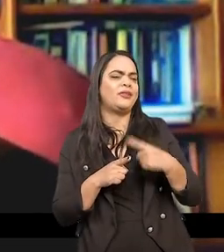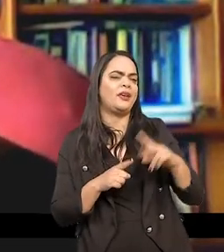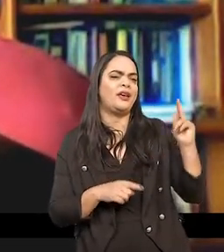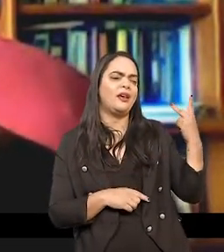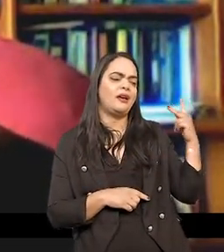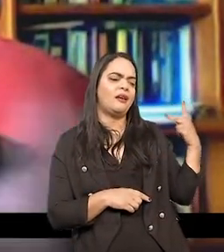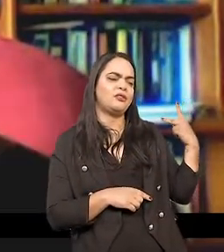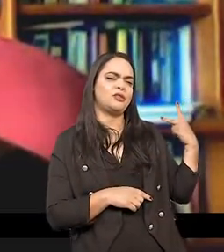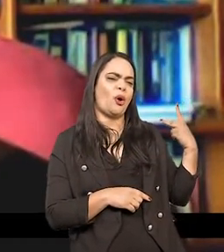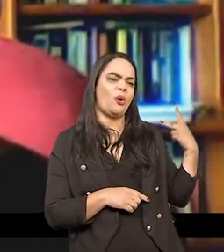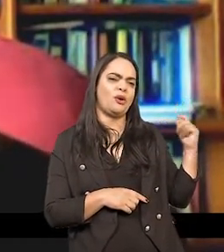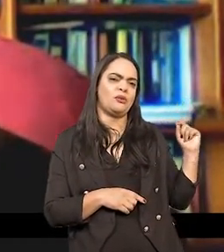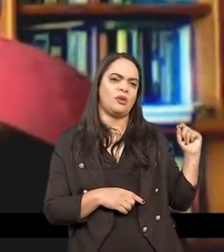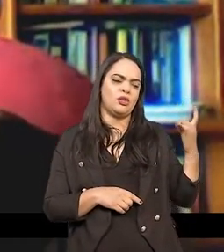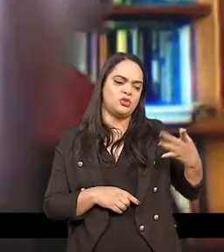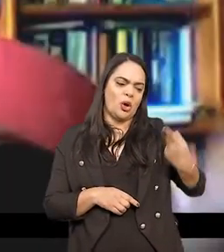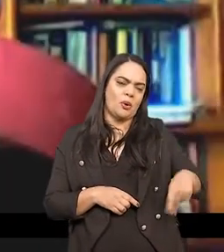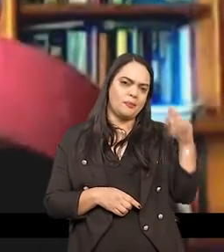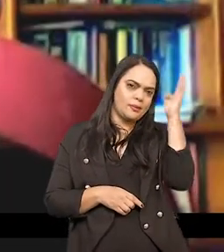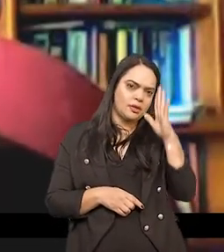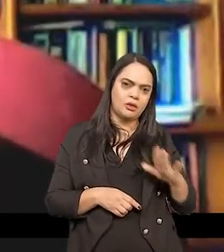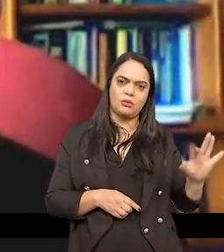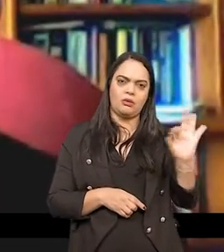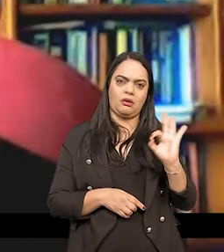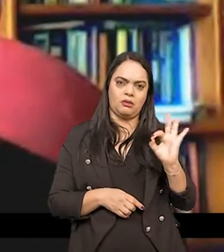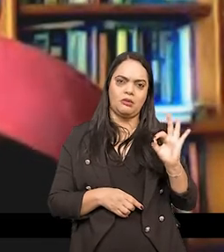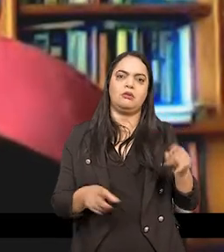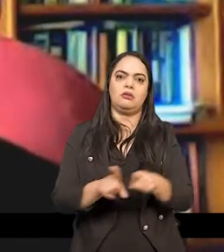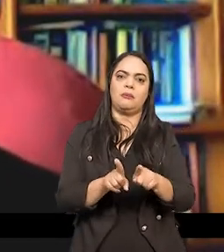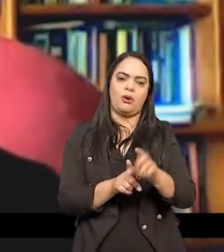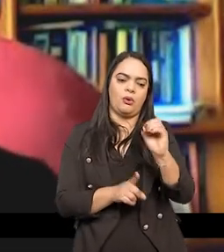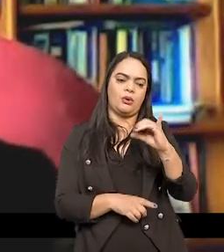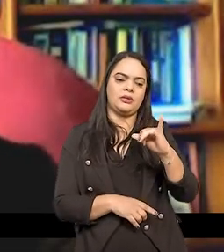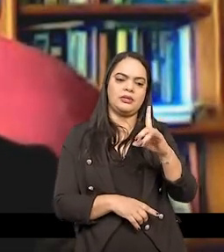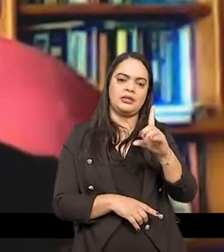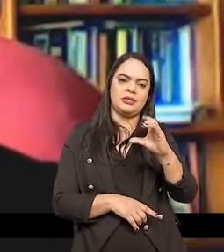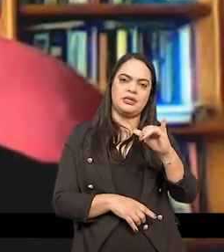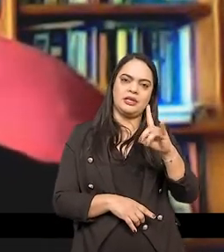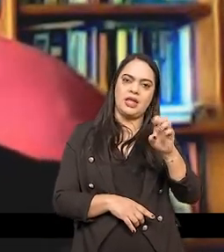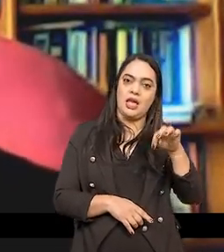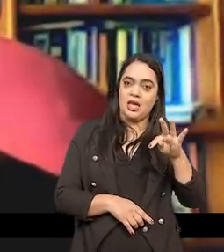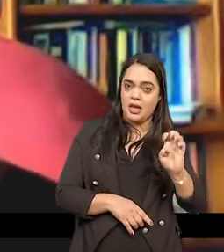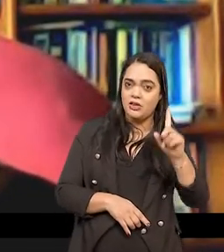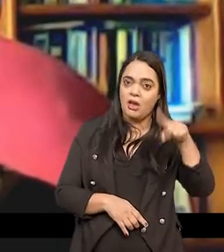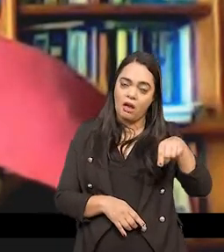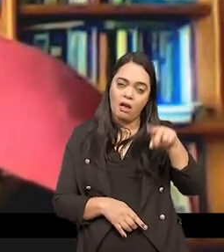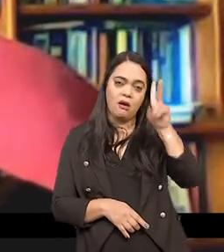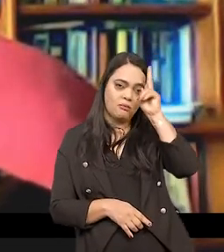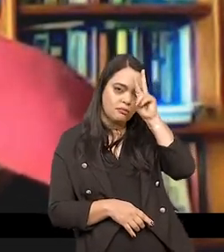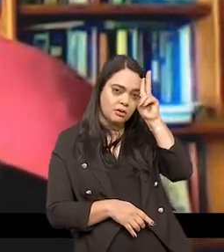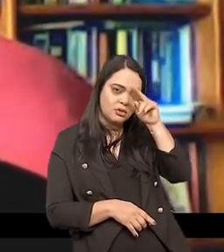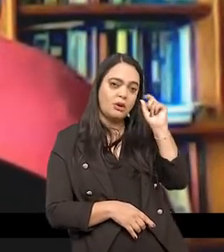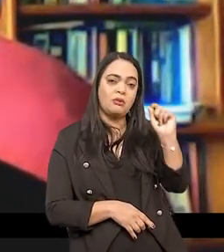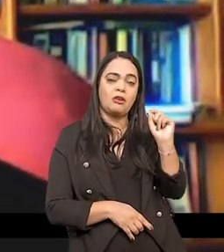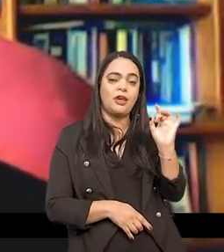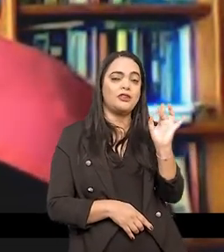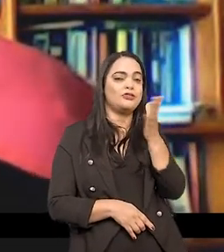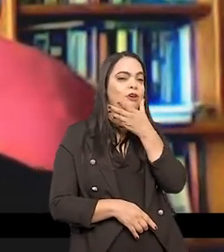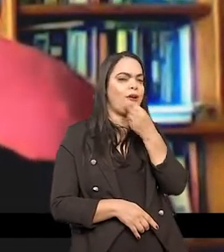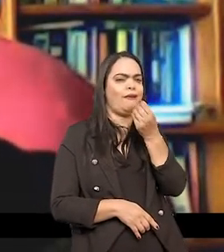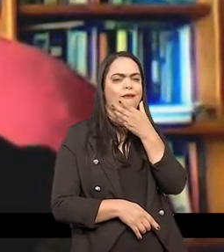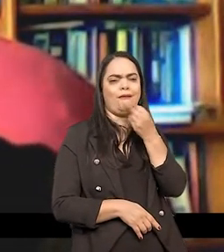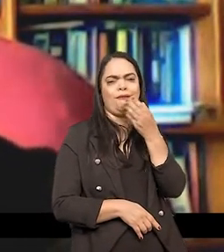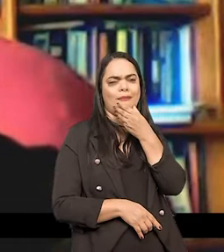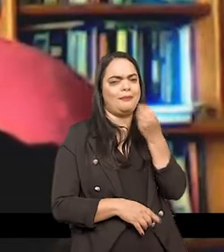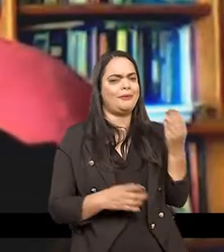histórica, não só do Brasil, vamos chamar do Ocidente, é uma narrativa masculina, onde